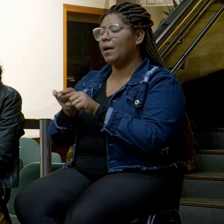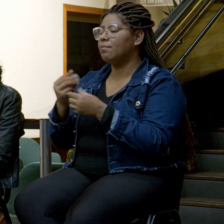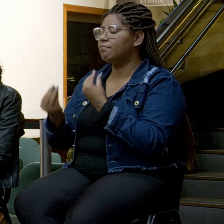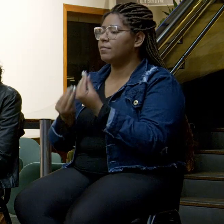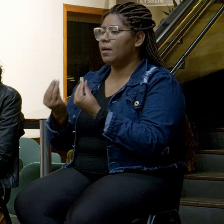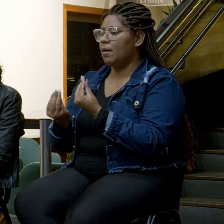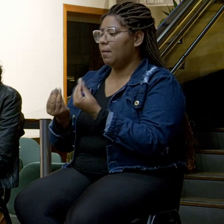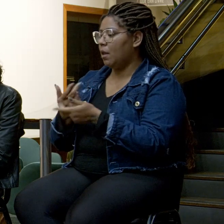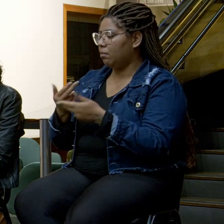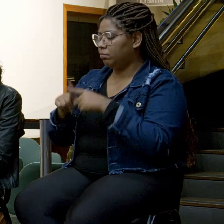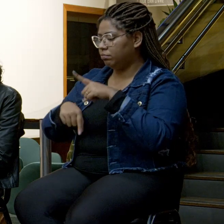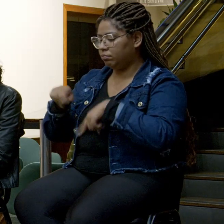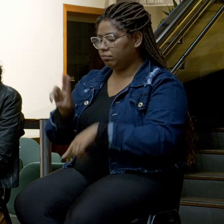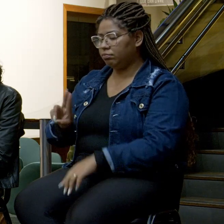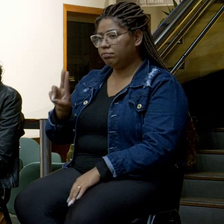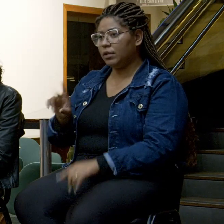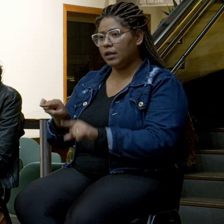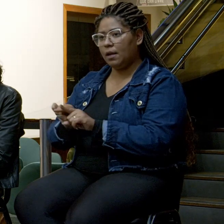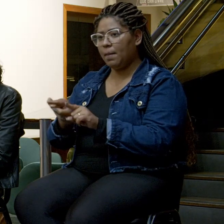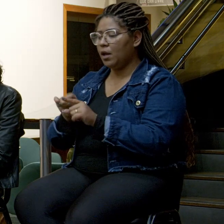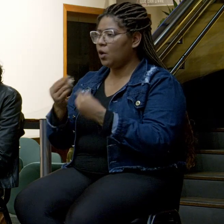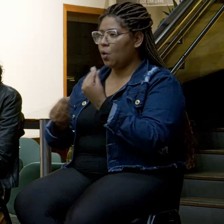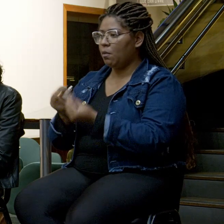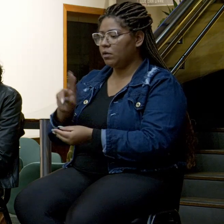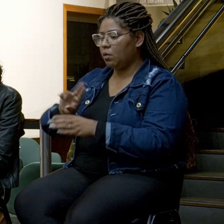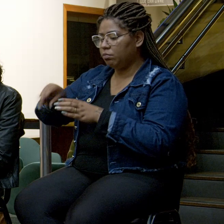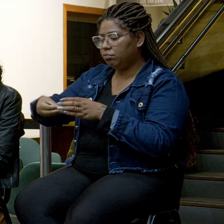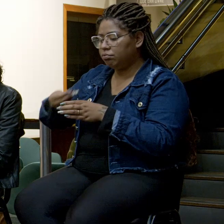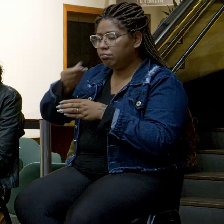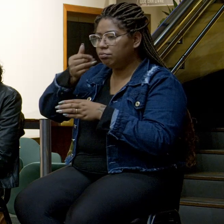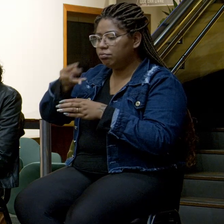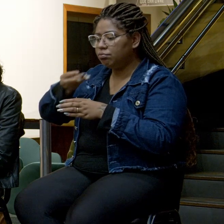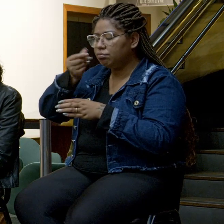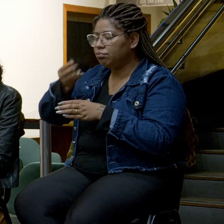do alimento e pela cavidade da boca, enfim.